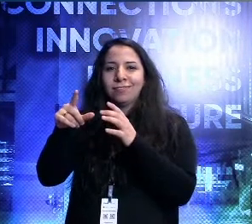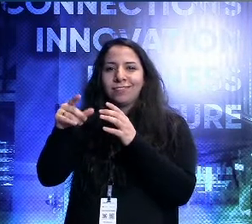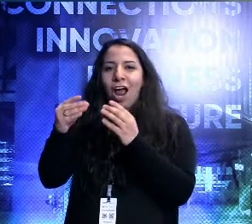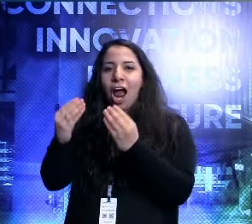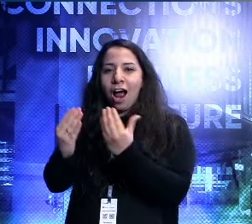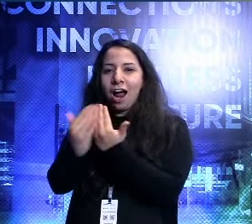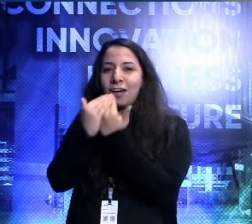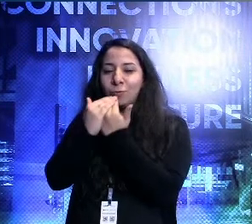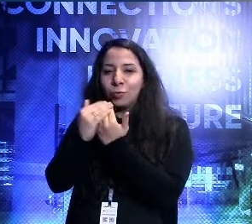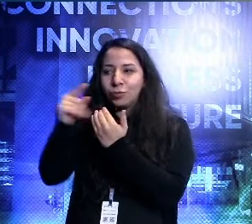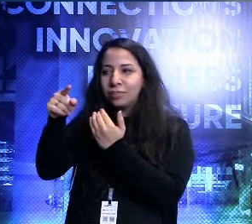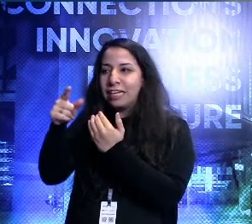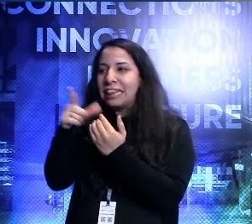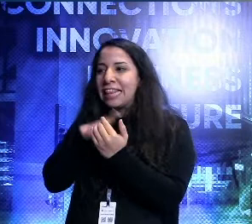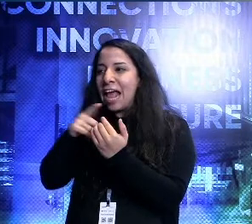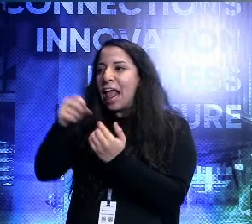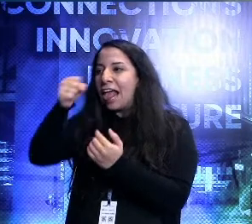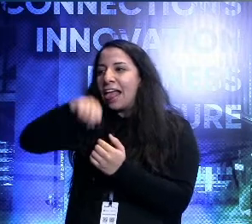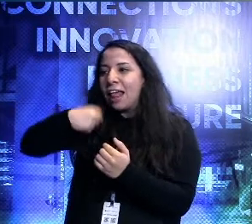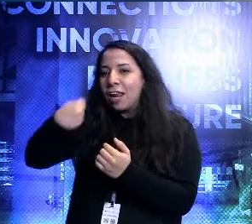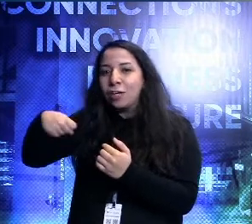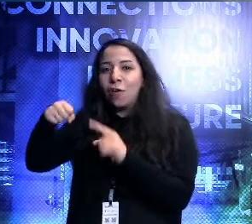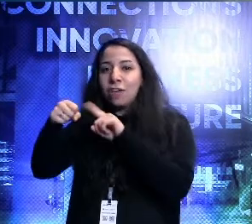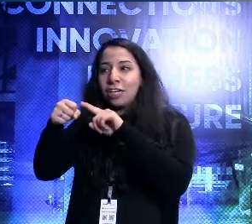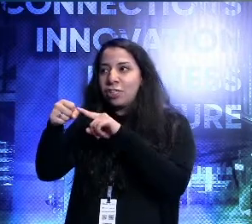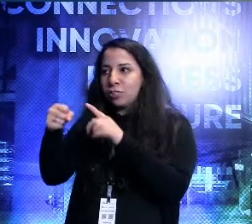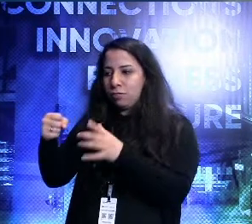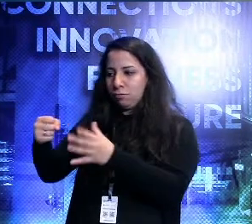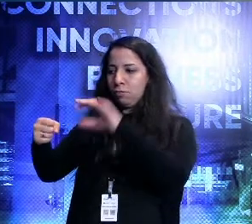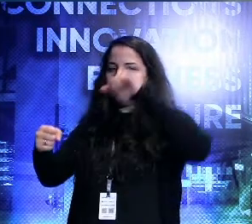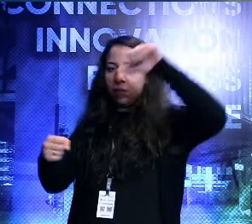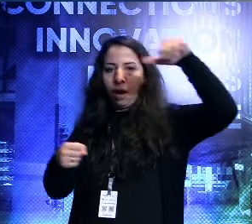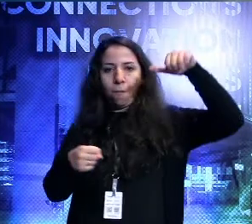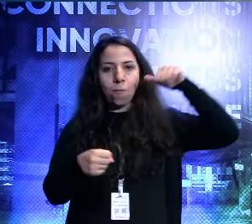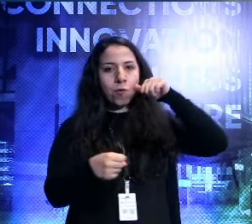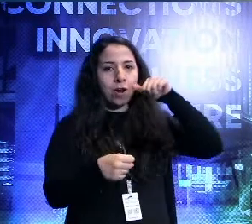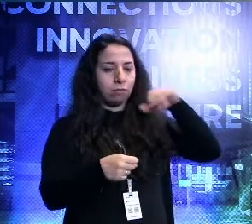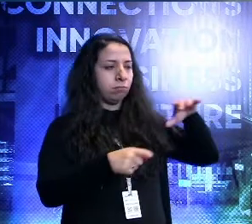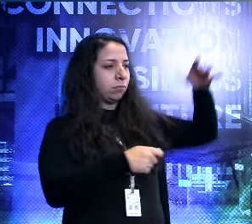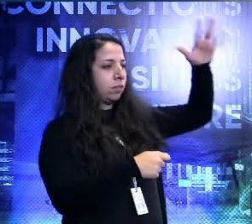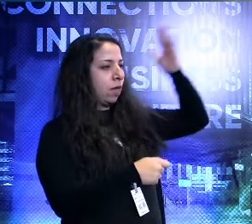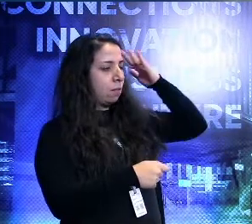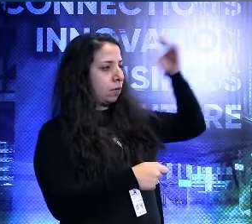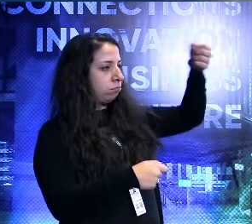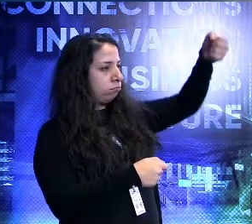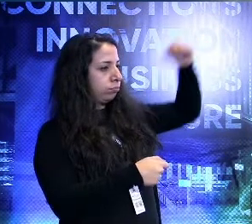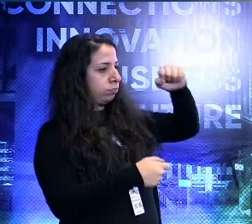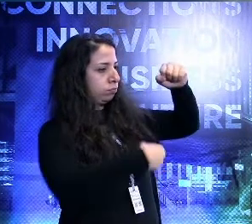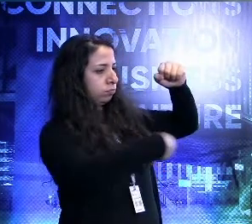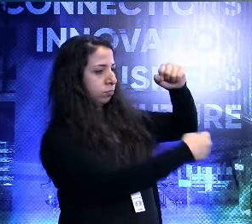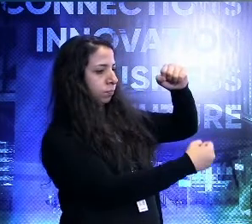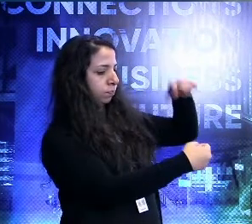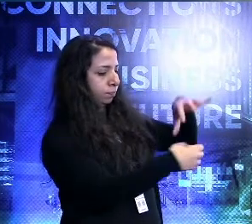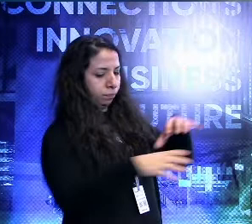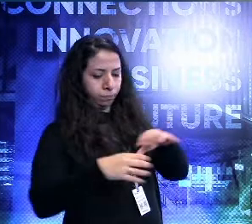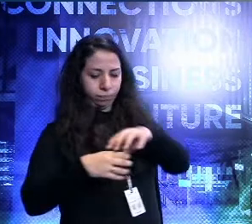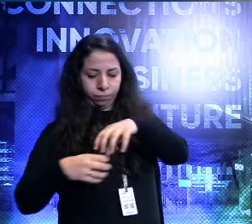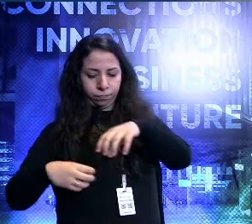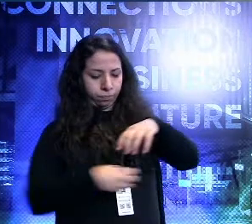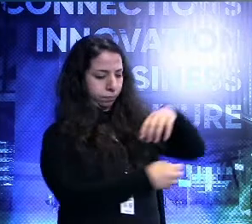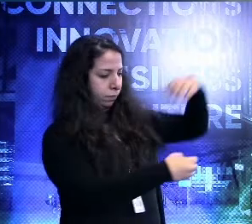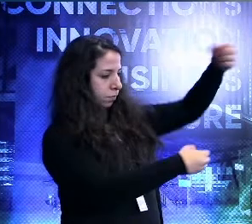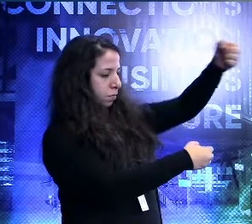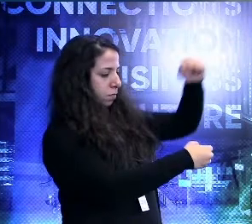A funcionária ela sabe como fazer o sorvete, como tirar o sorvete da máquina. O padrão é sempre o mesmo. Ela pega a casquinha, coloca